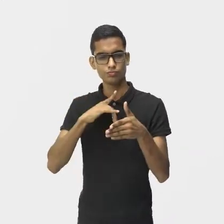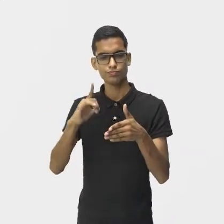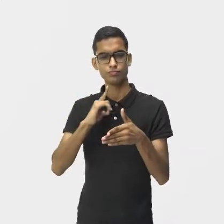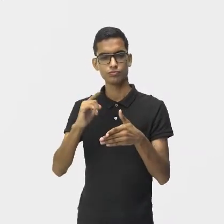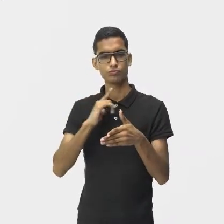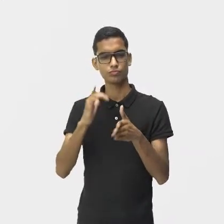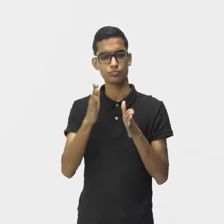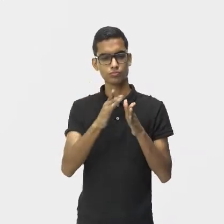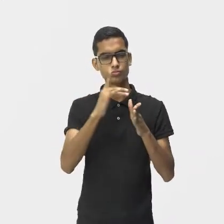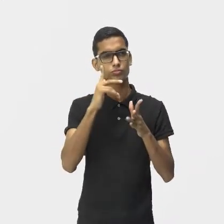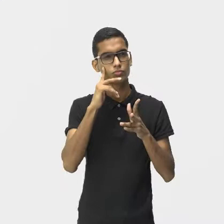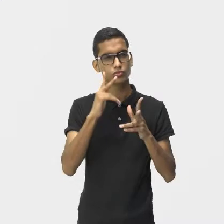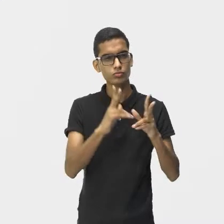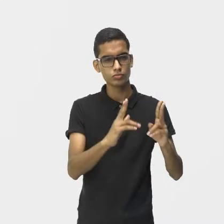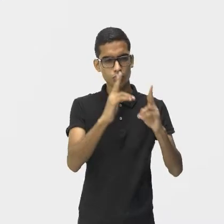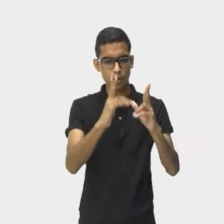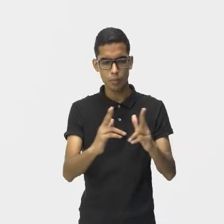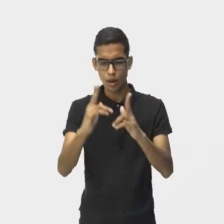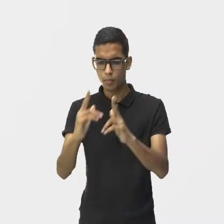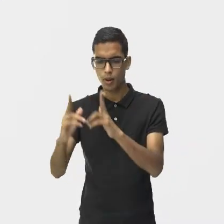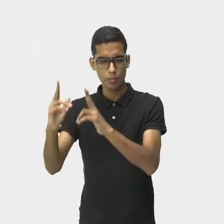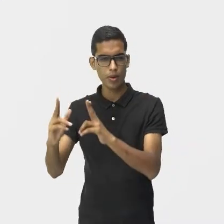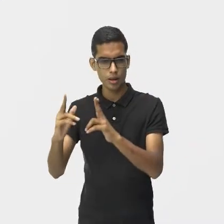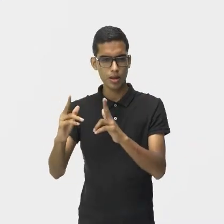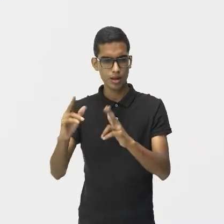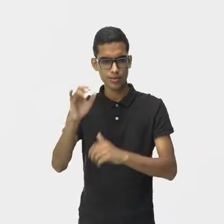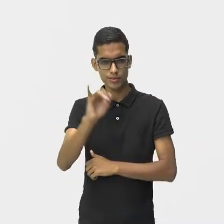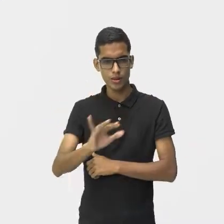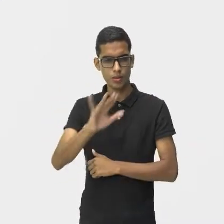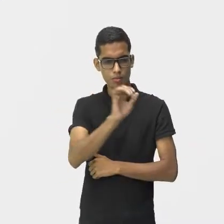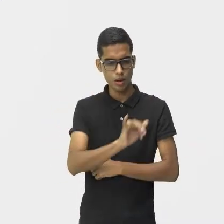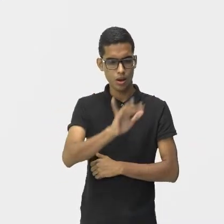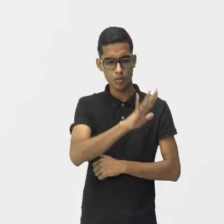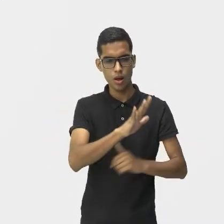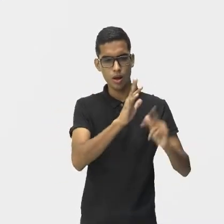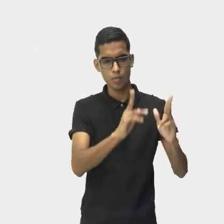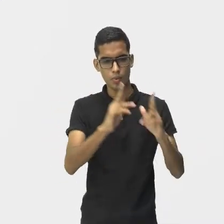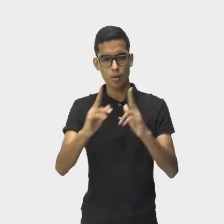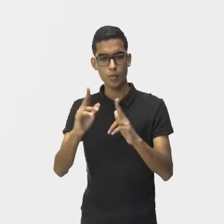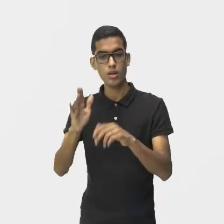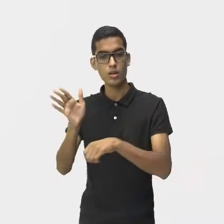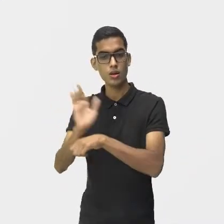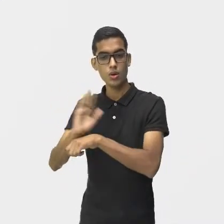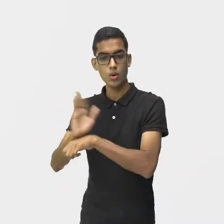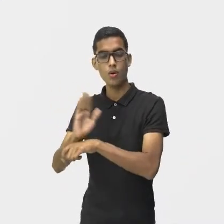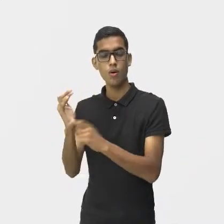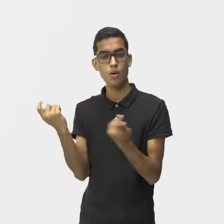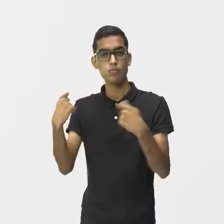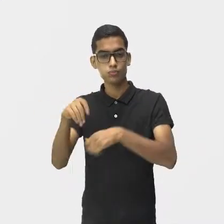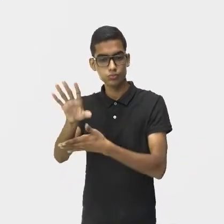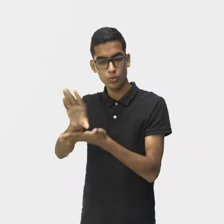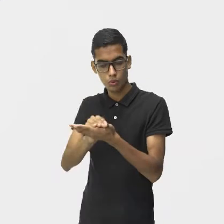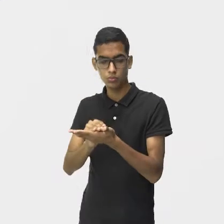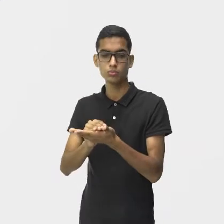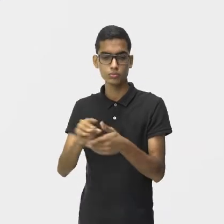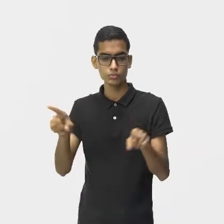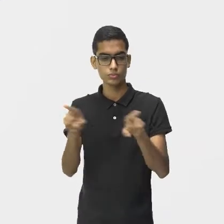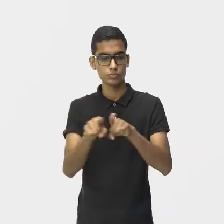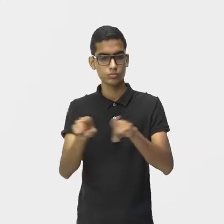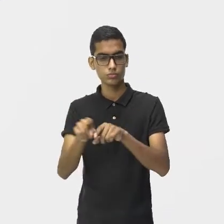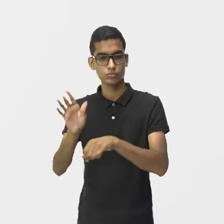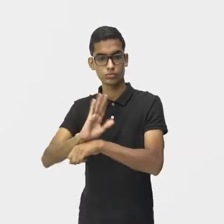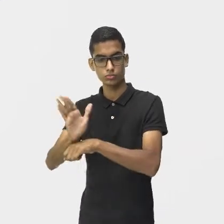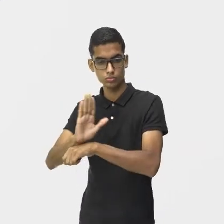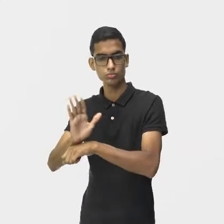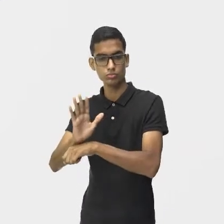de cenas pode ser copiada e o filme pode ser visto por diversas pessoas